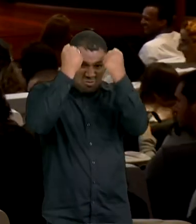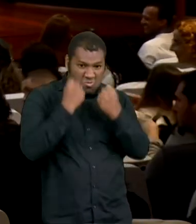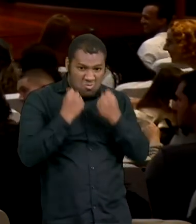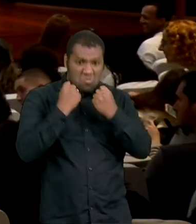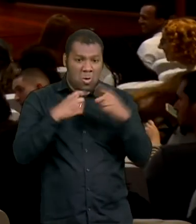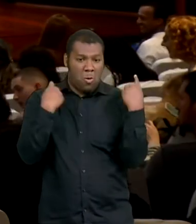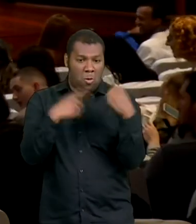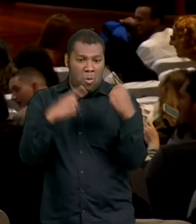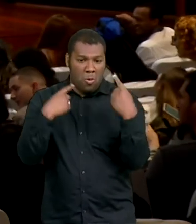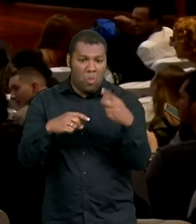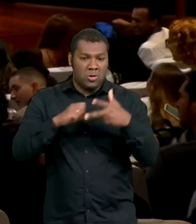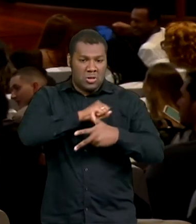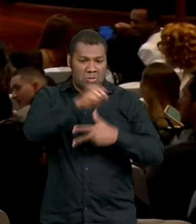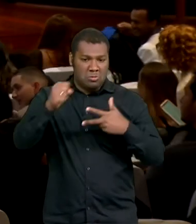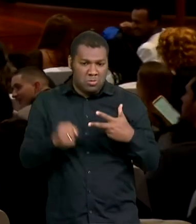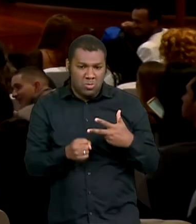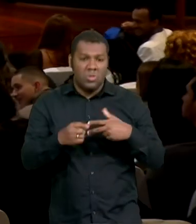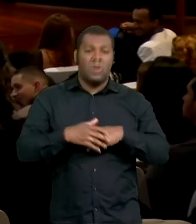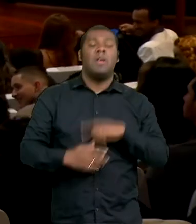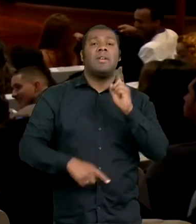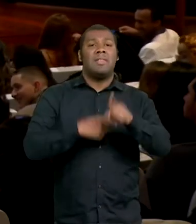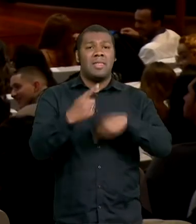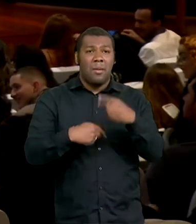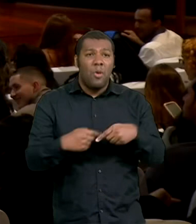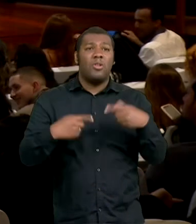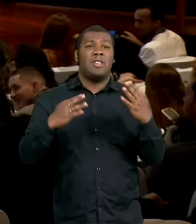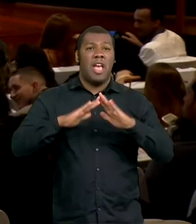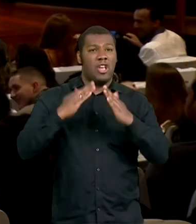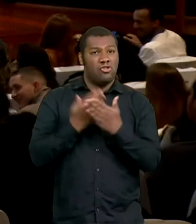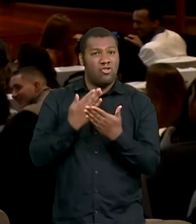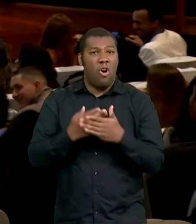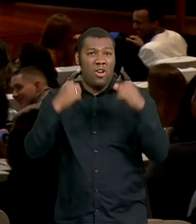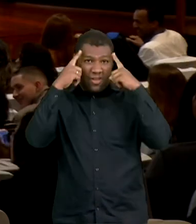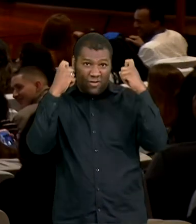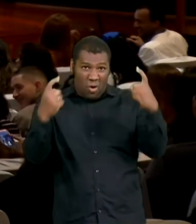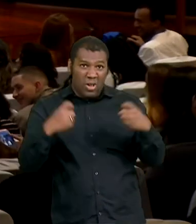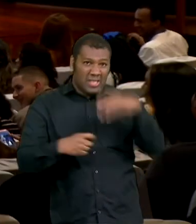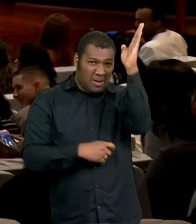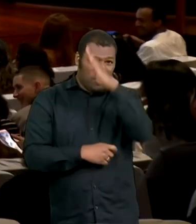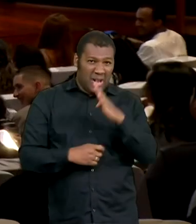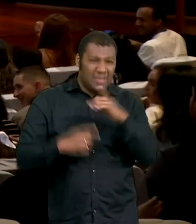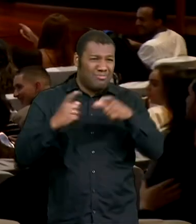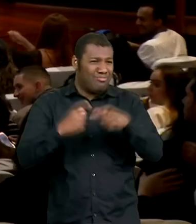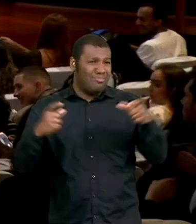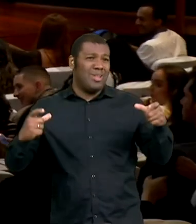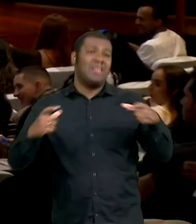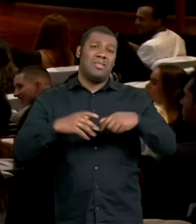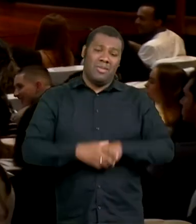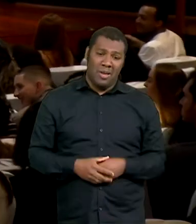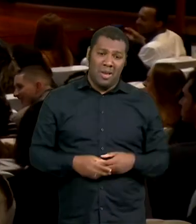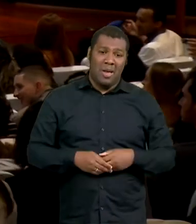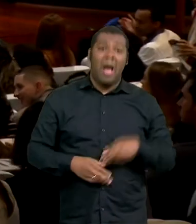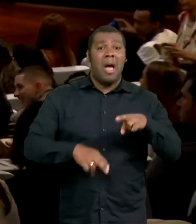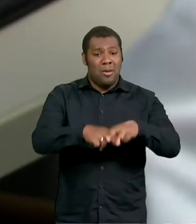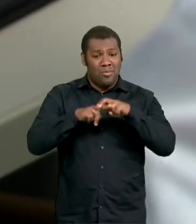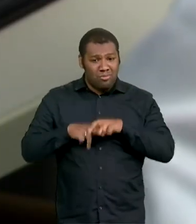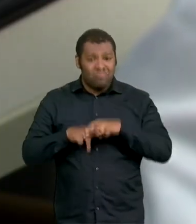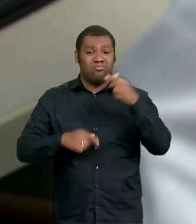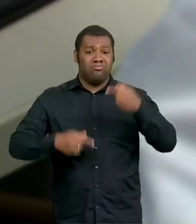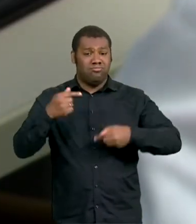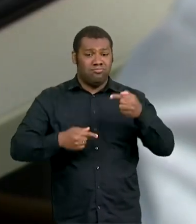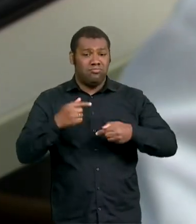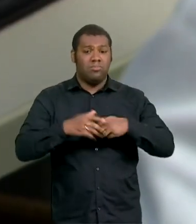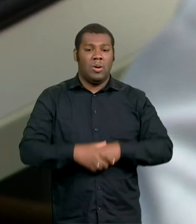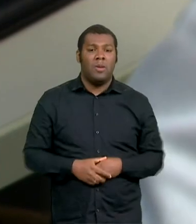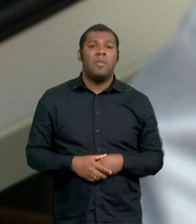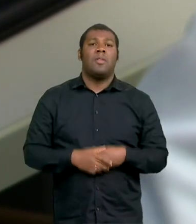poderes. Depois disso, os episódios de violência nas escolas aqui no Brasil impulsionaram ainda mais as discussões. O